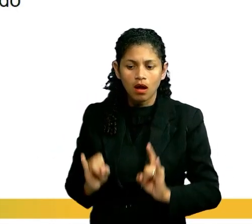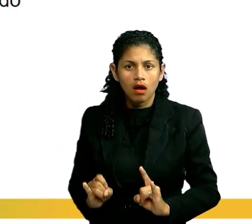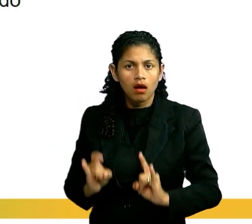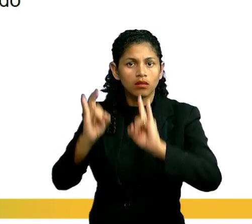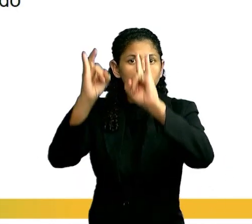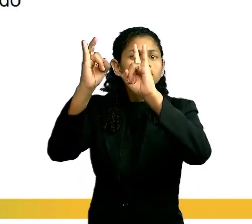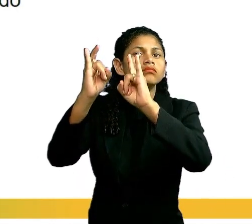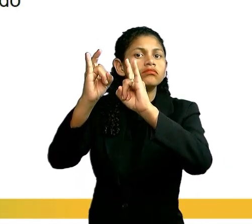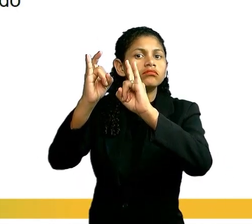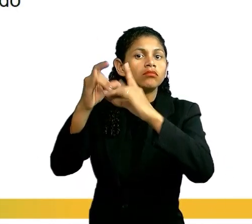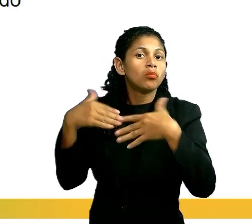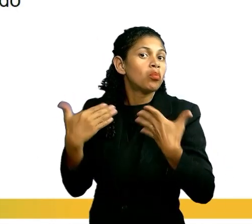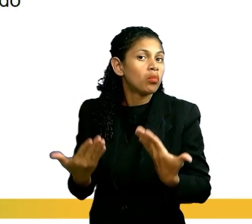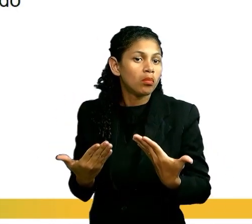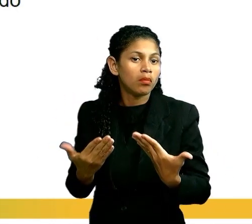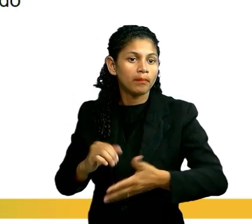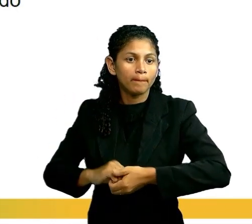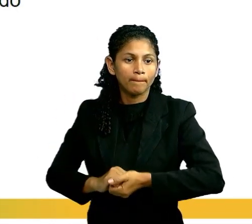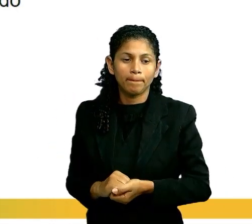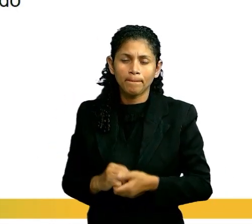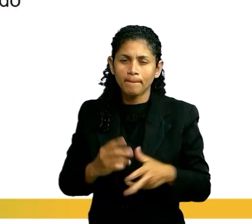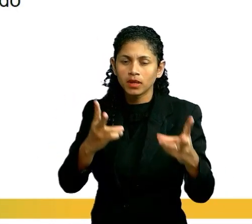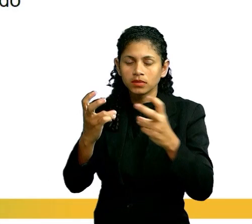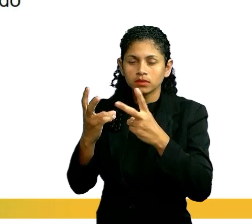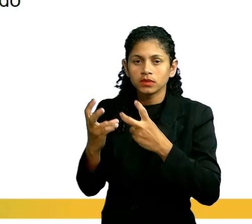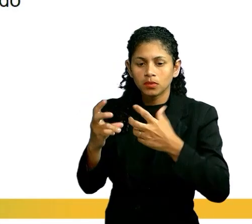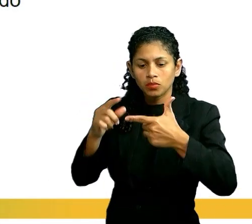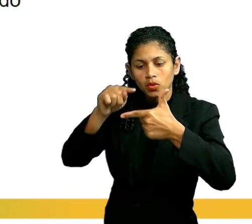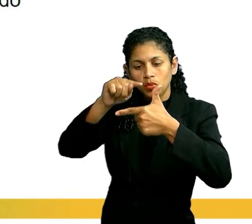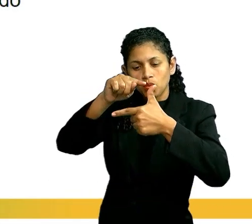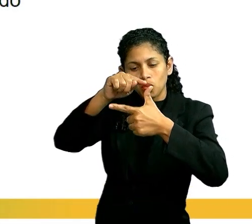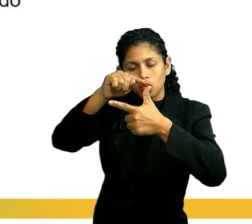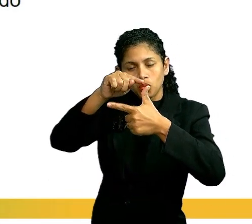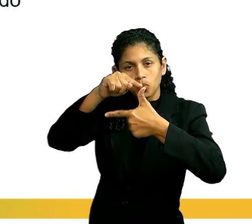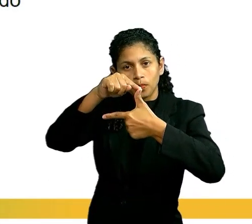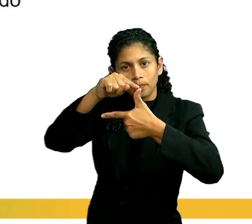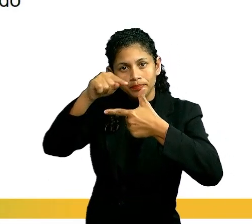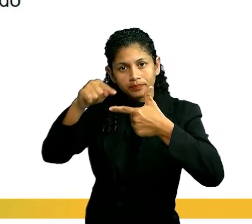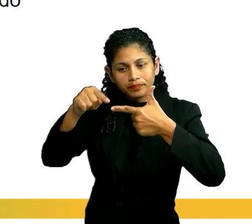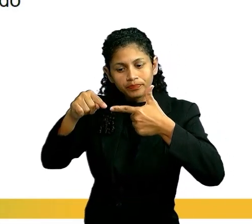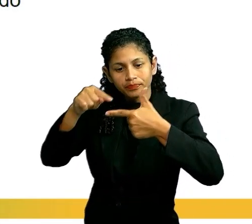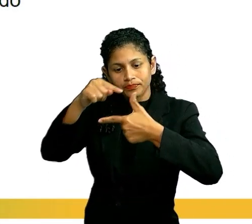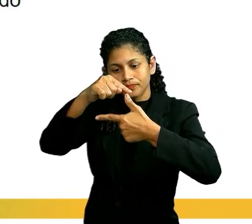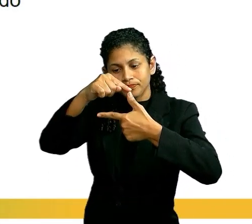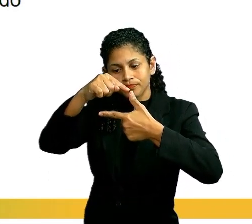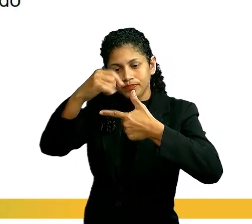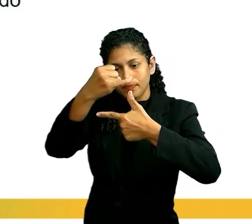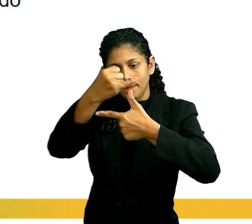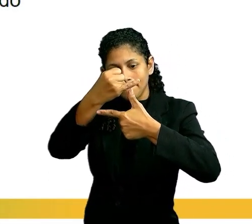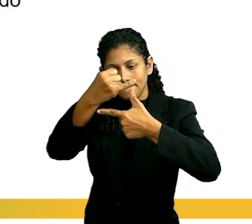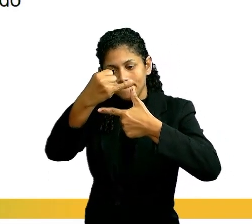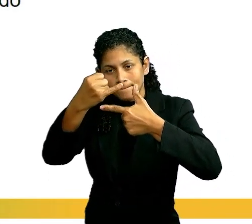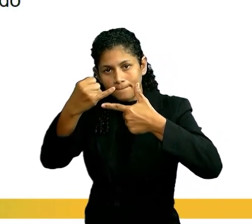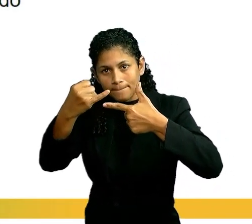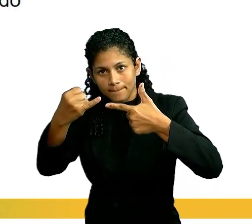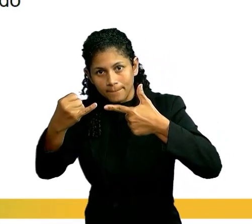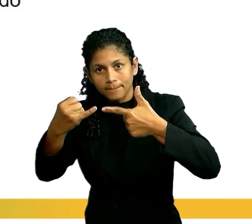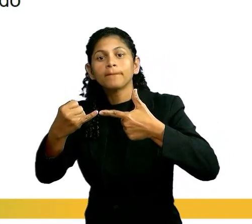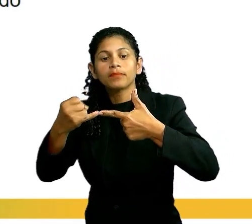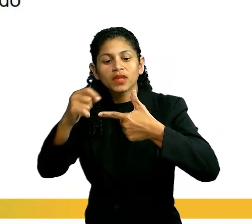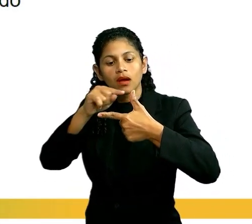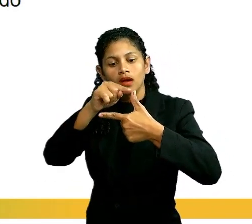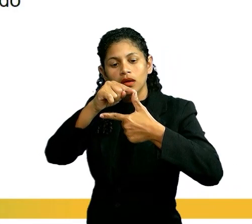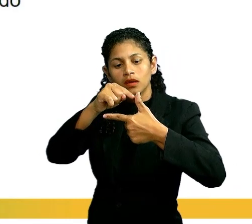Pela figura, percebemos que o triângulo formado pela câmera é a da criança, forma um ângulo de 45. Os catetos têm a